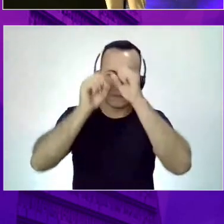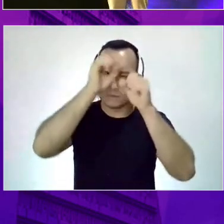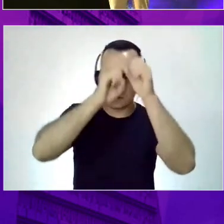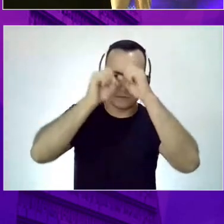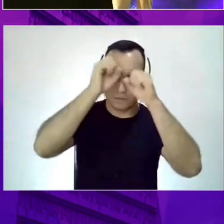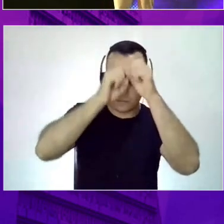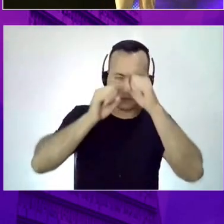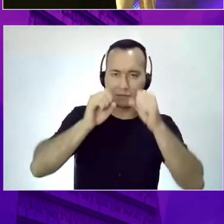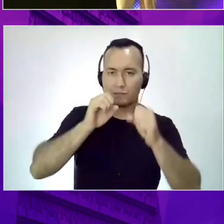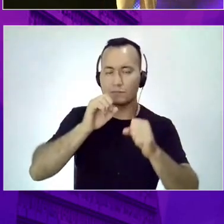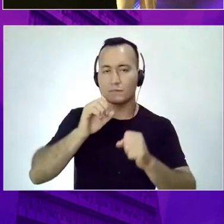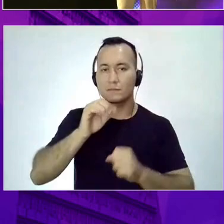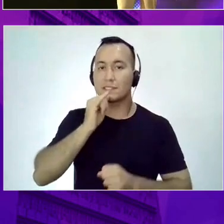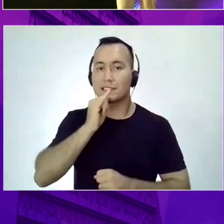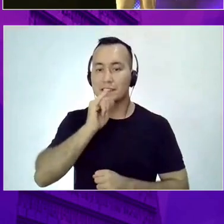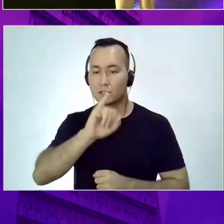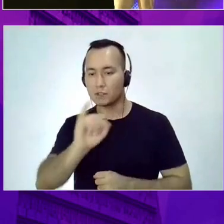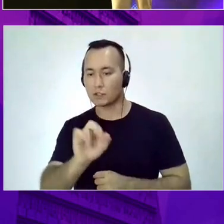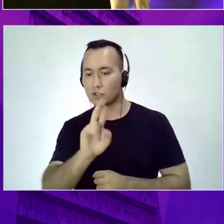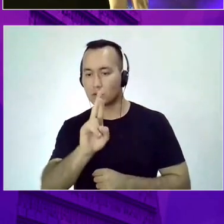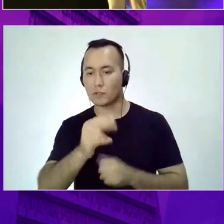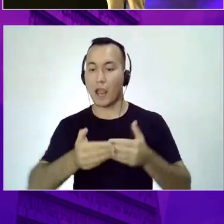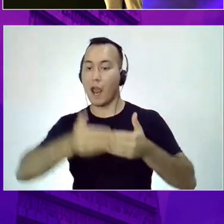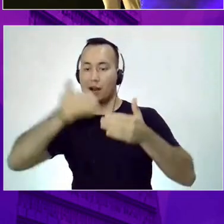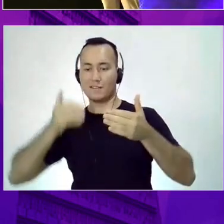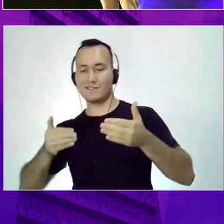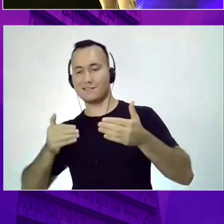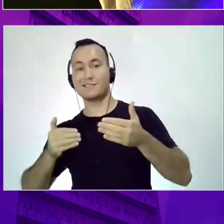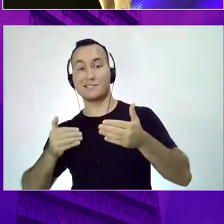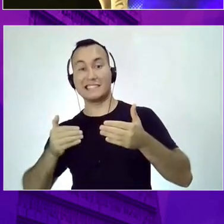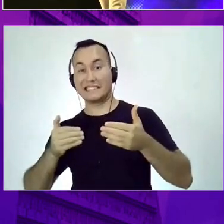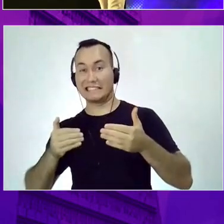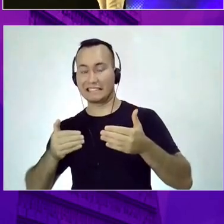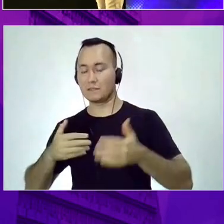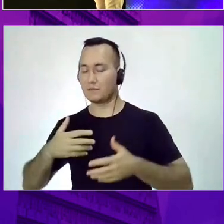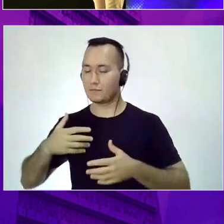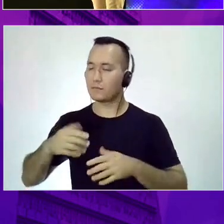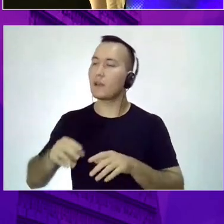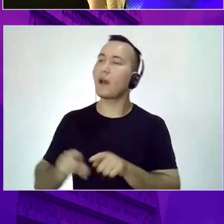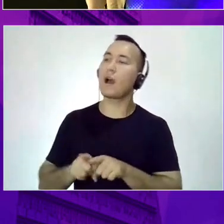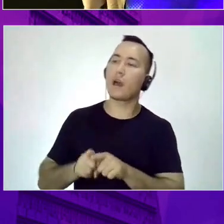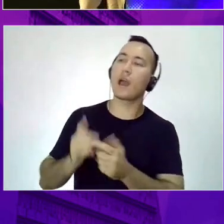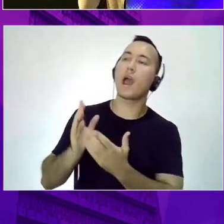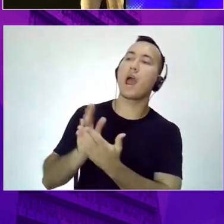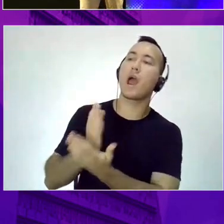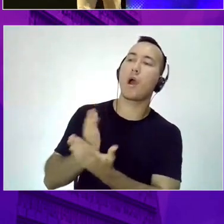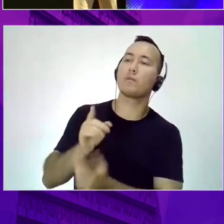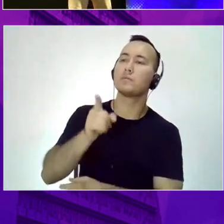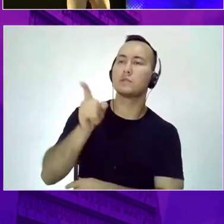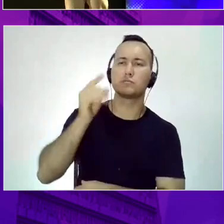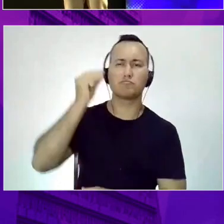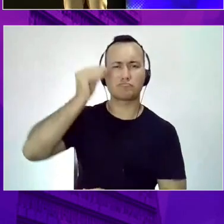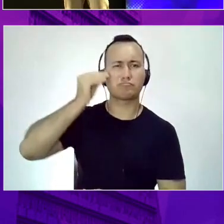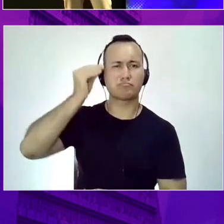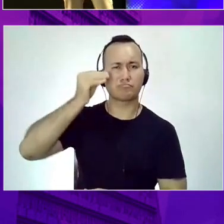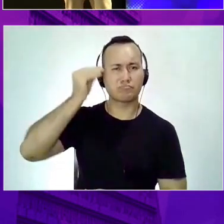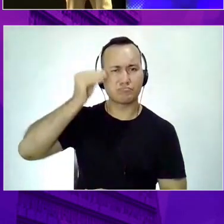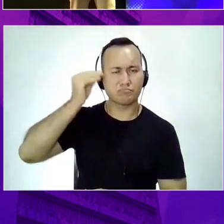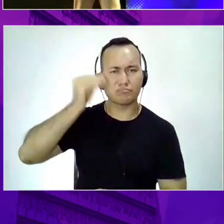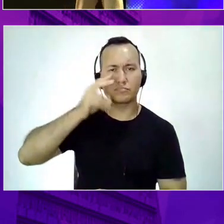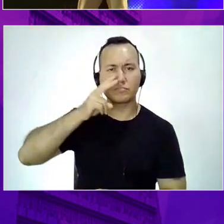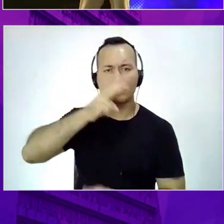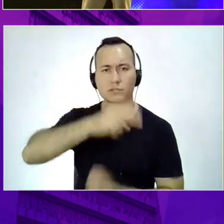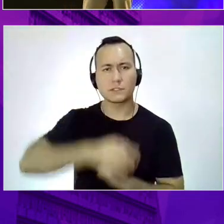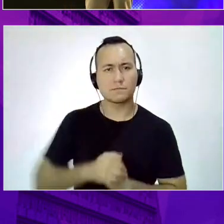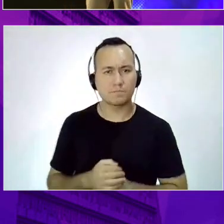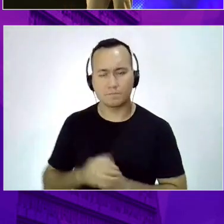e pessoas sêniores e especialistas trabalhando junto. Como é que a gente faz para construir esse time do zero? O terceiro ponto é